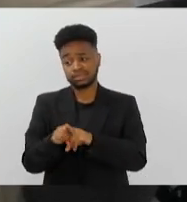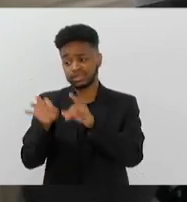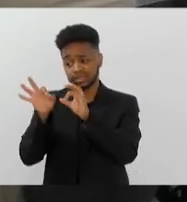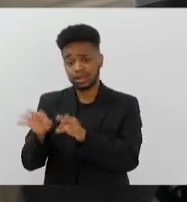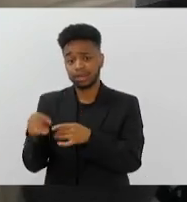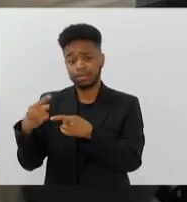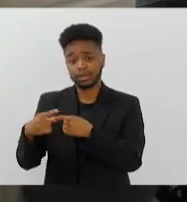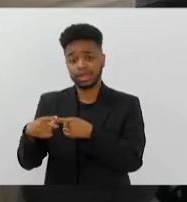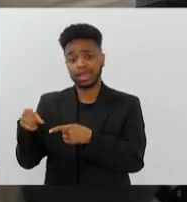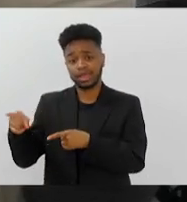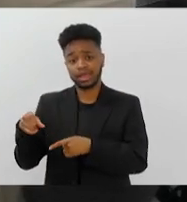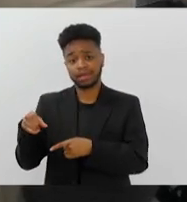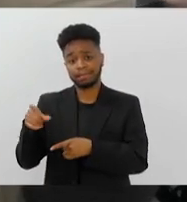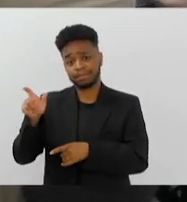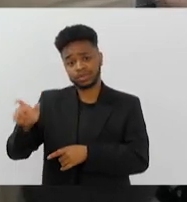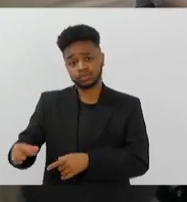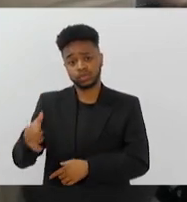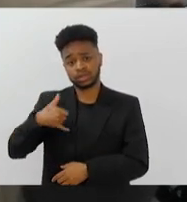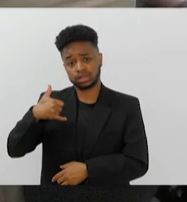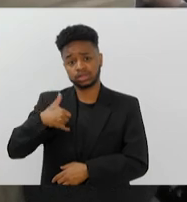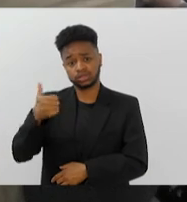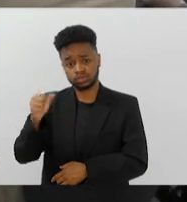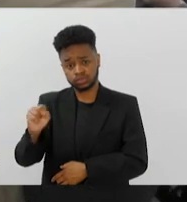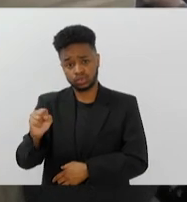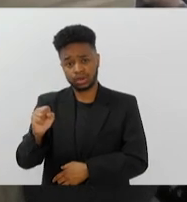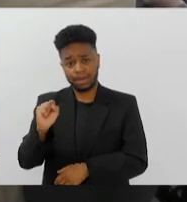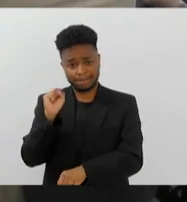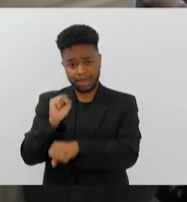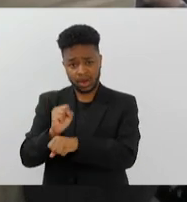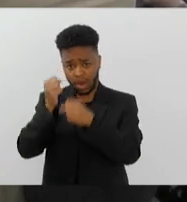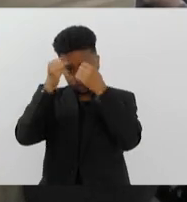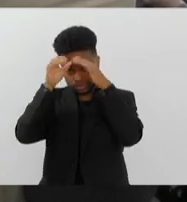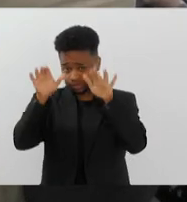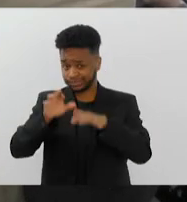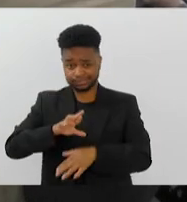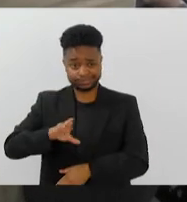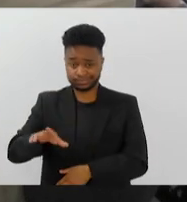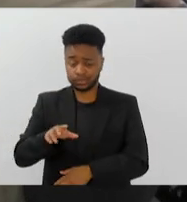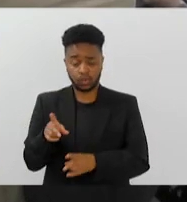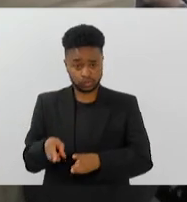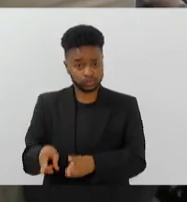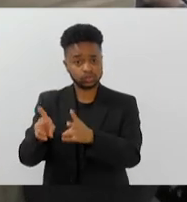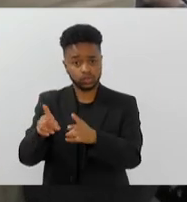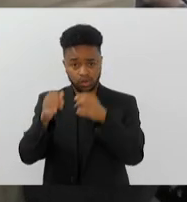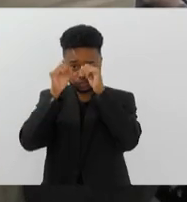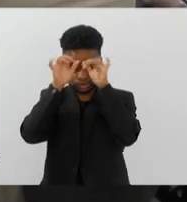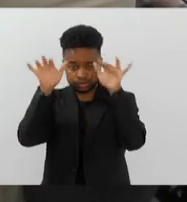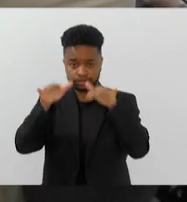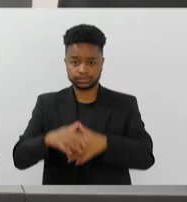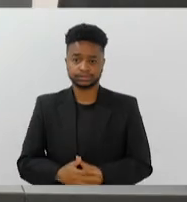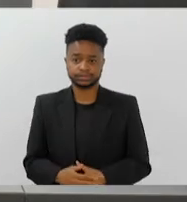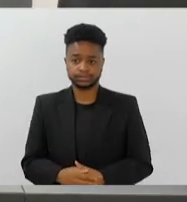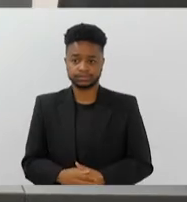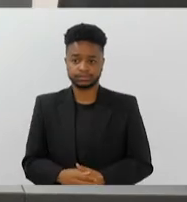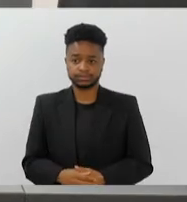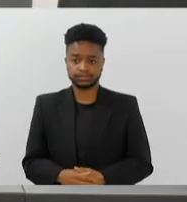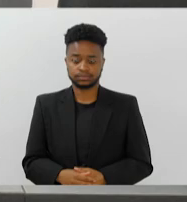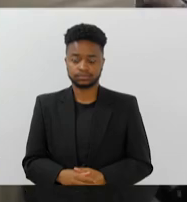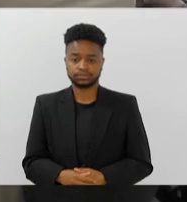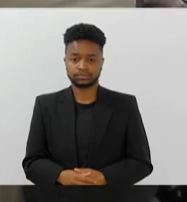Porque o cara fez 18 anos que deixa de ser TEA, né? Exatamente. Projeto não de lei. Não tem isso